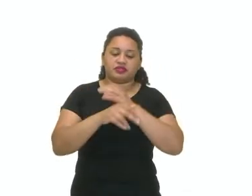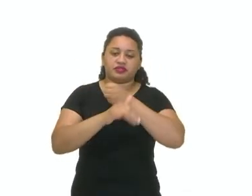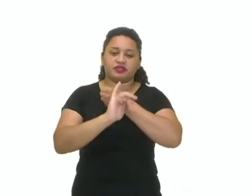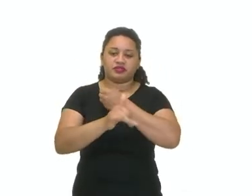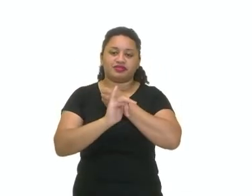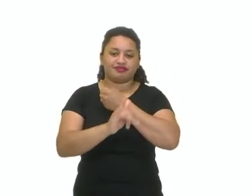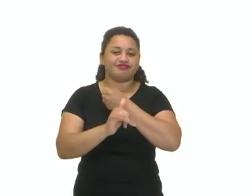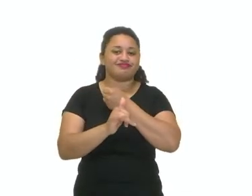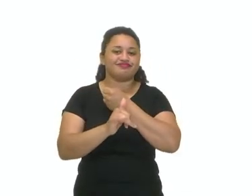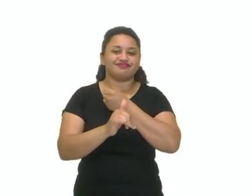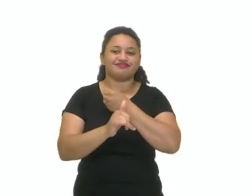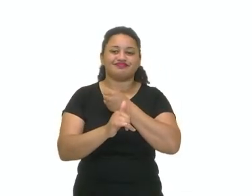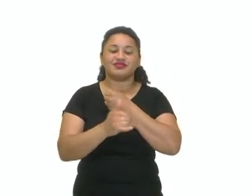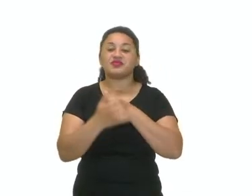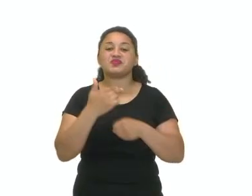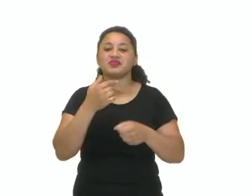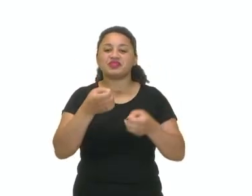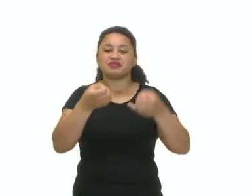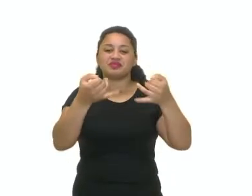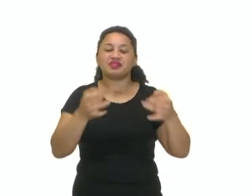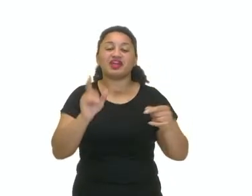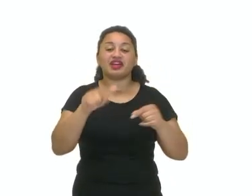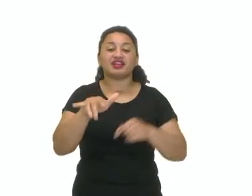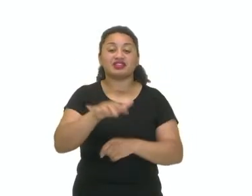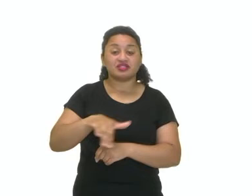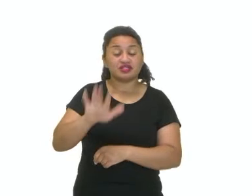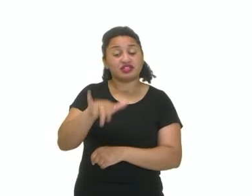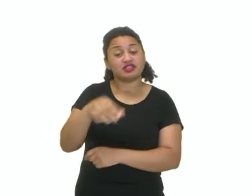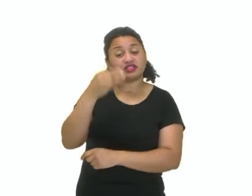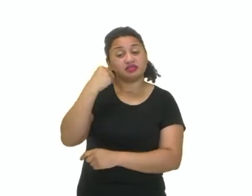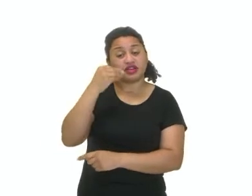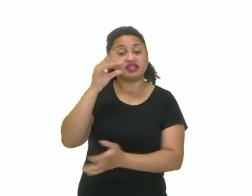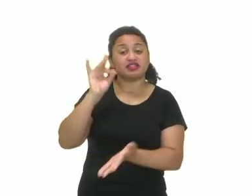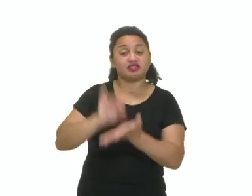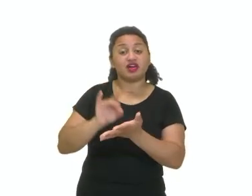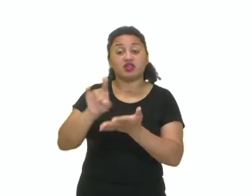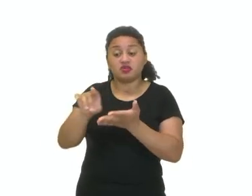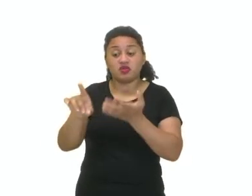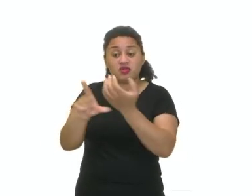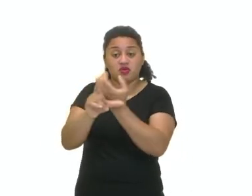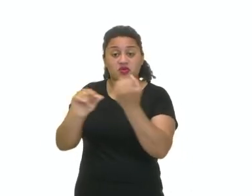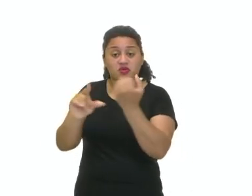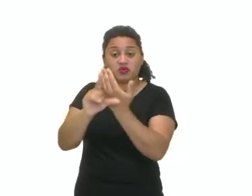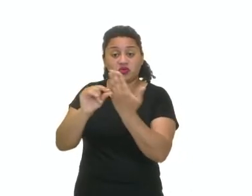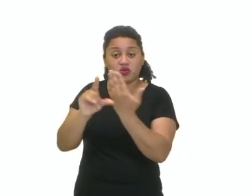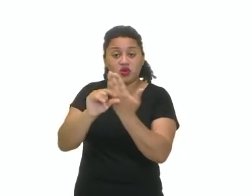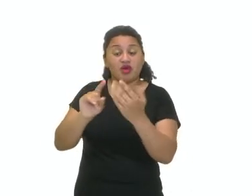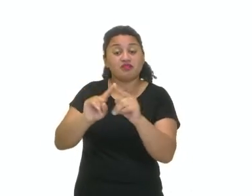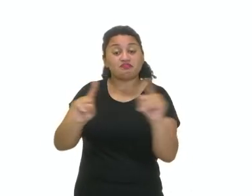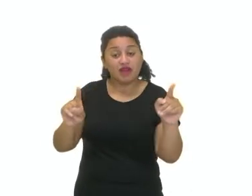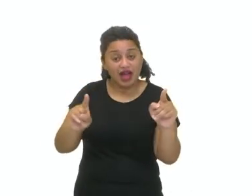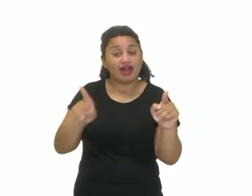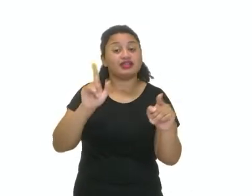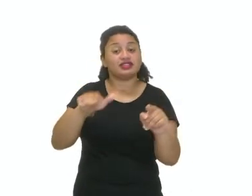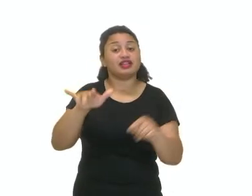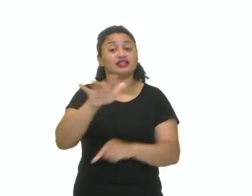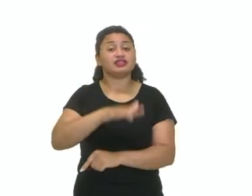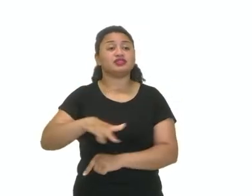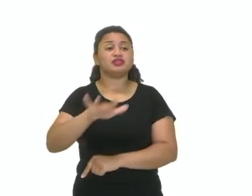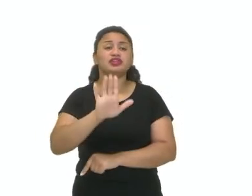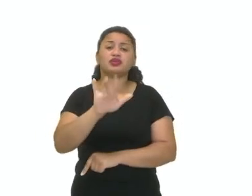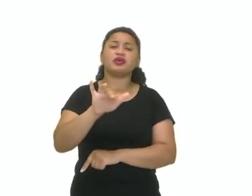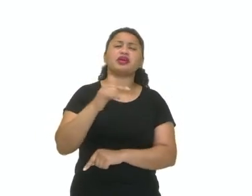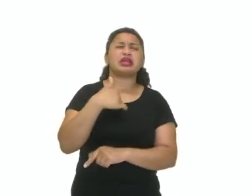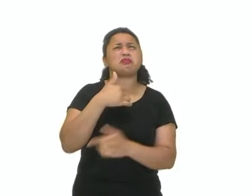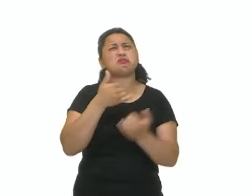não podemos afirmar que as situações foram realmente vivenciadas pelo autor, mas podemos afirmar que elas se aproximam ou